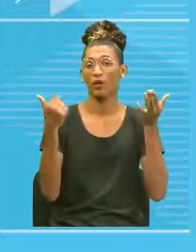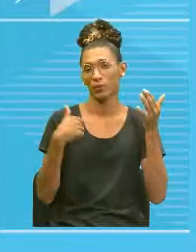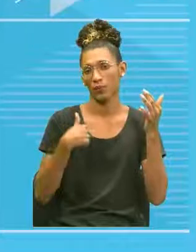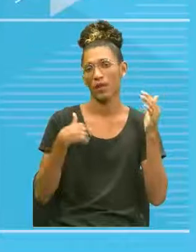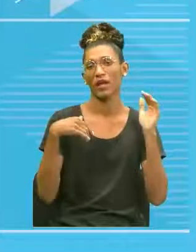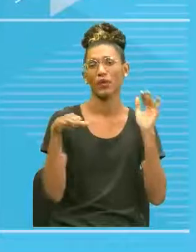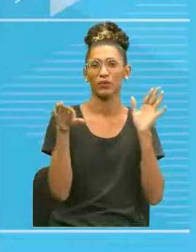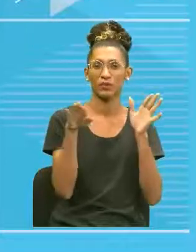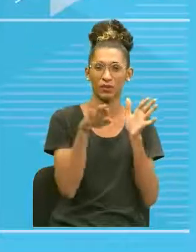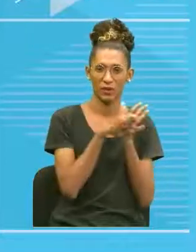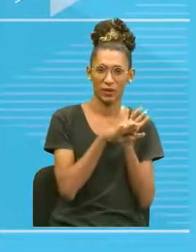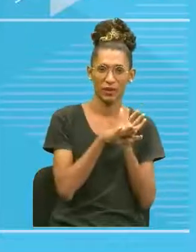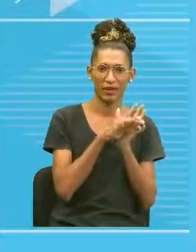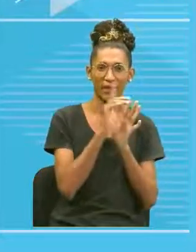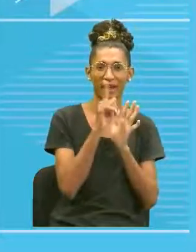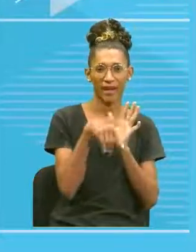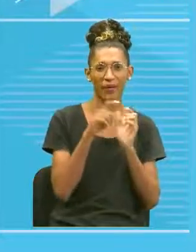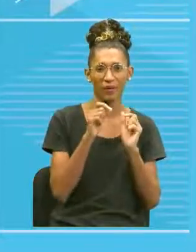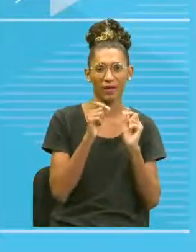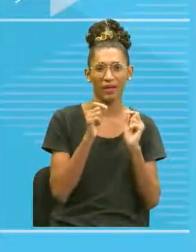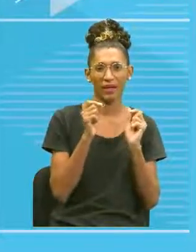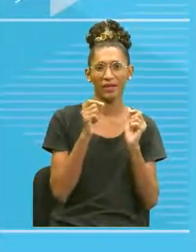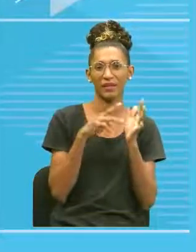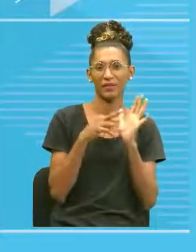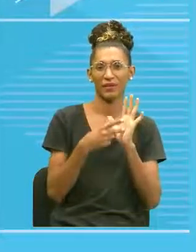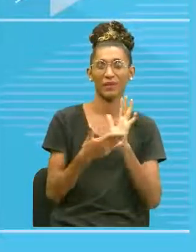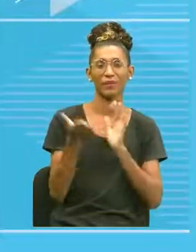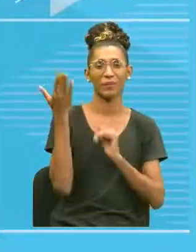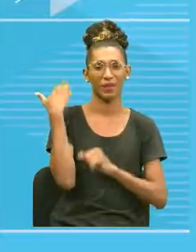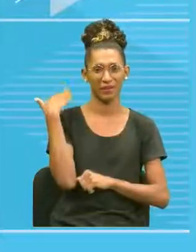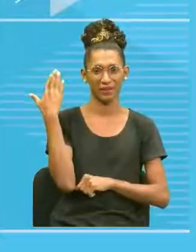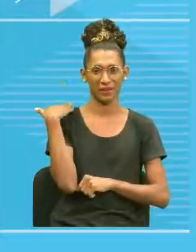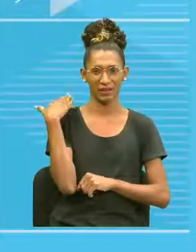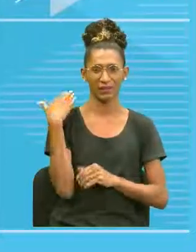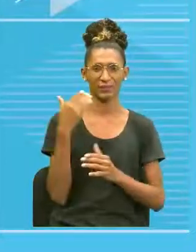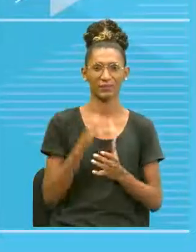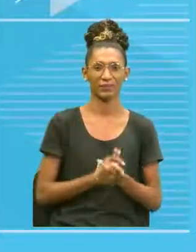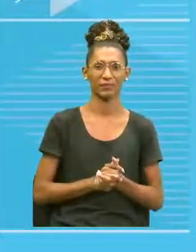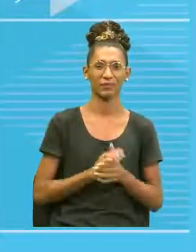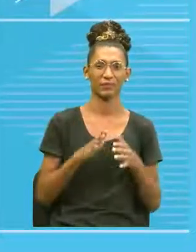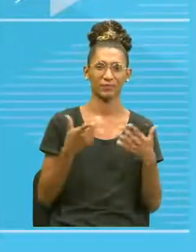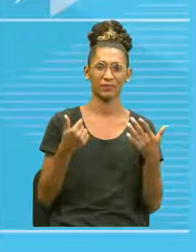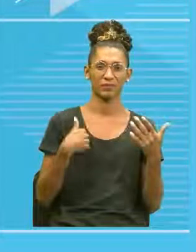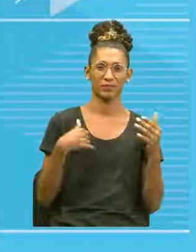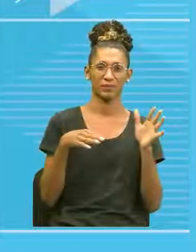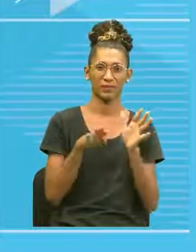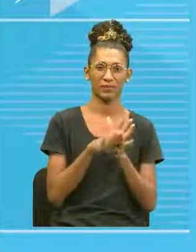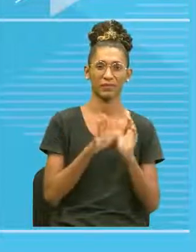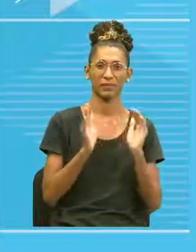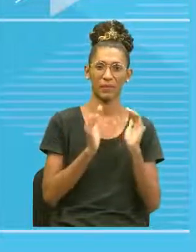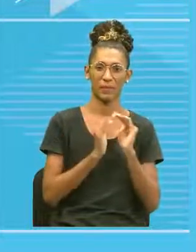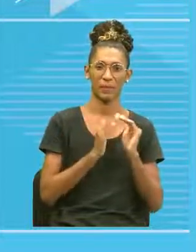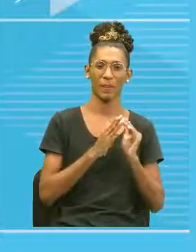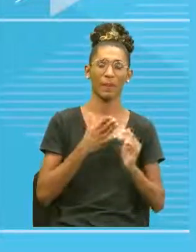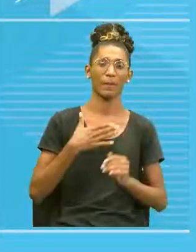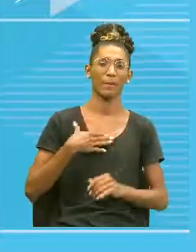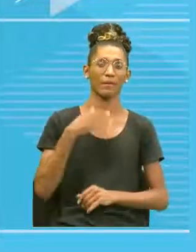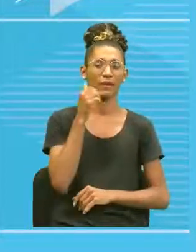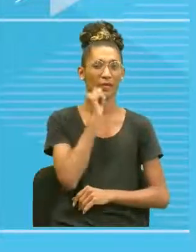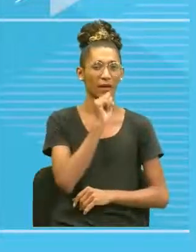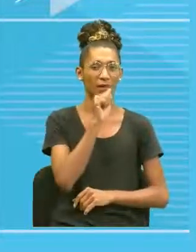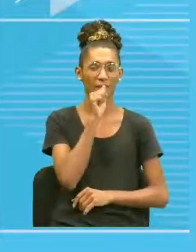cheguei é uma ação passada né pretérito perfeito quando eu cheguei em casa minha mãe